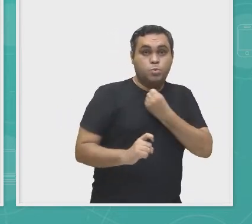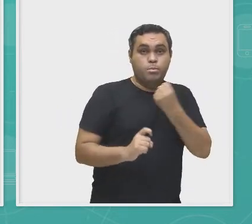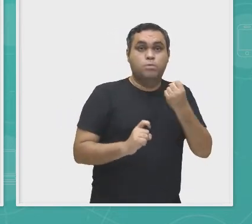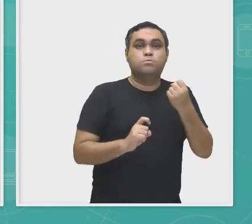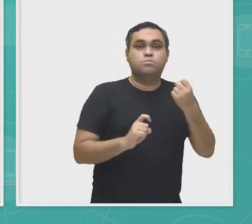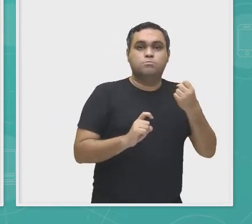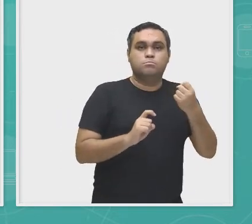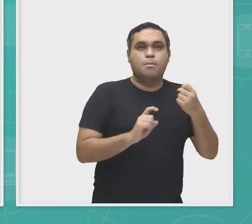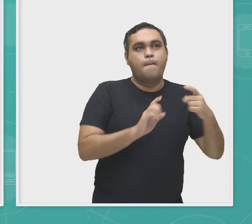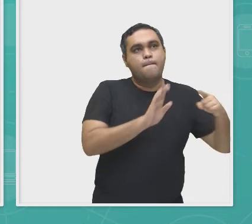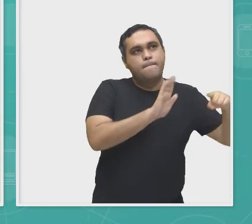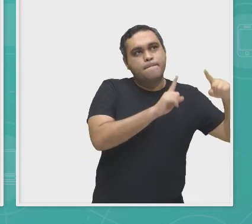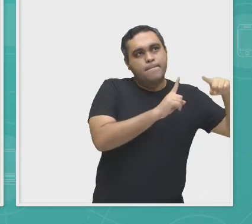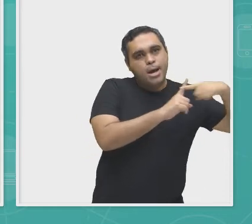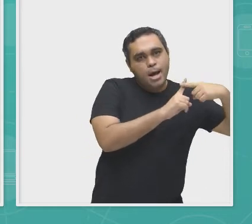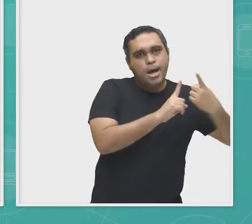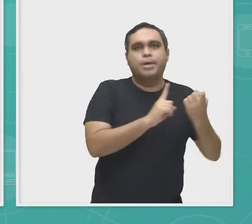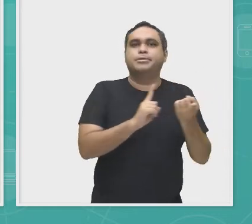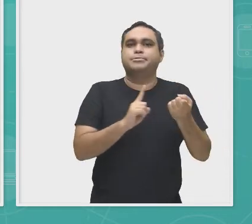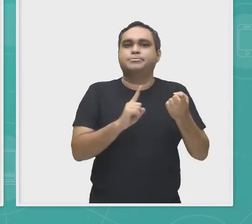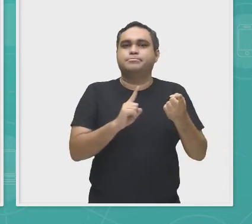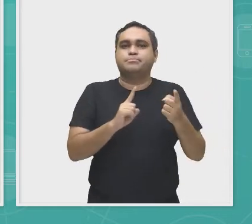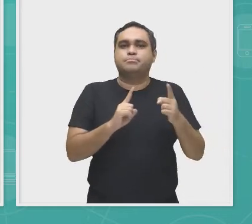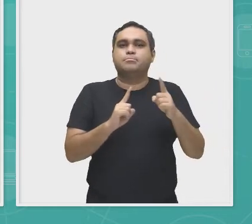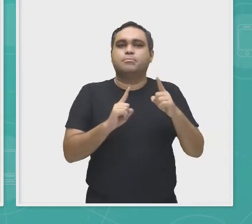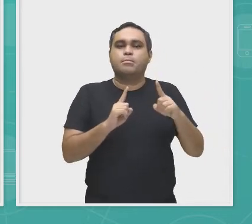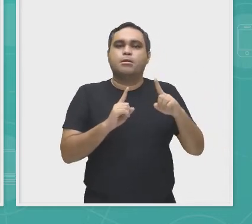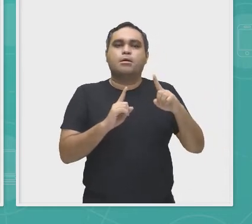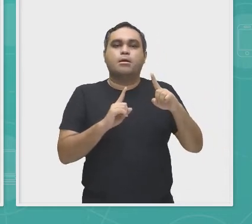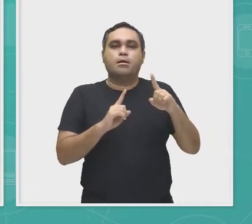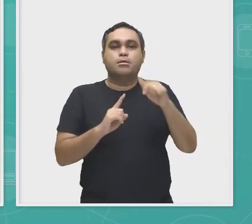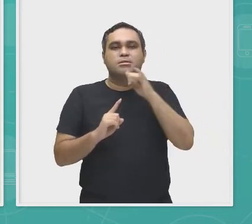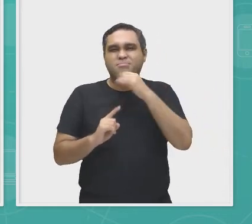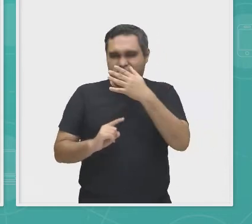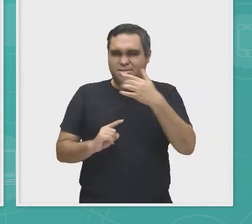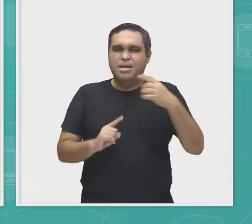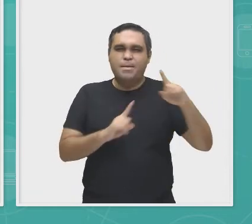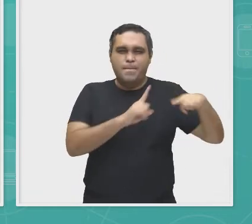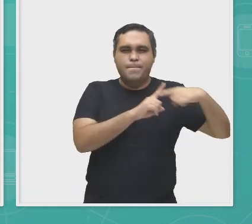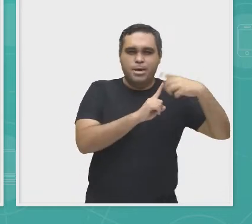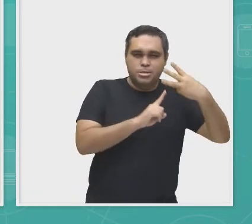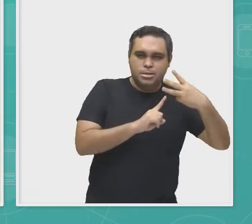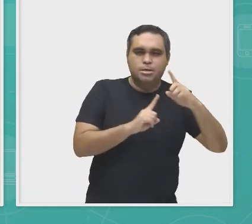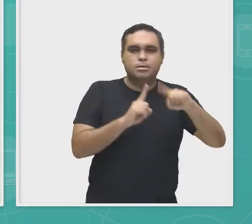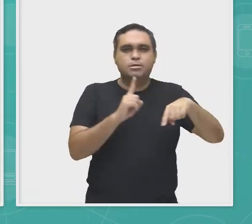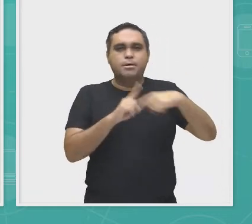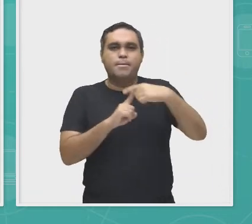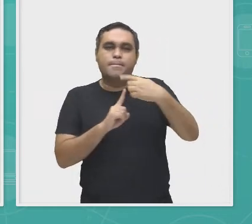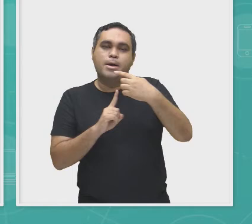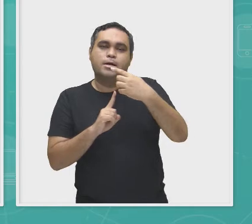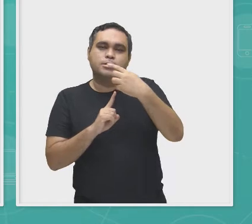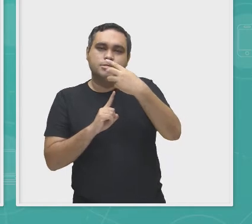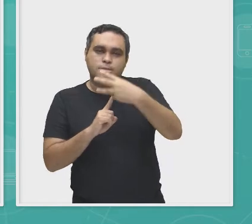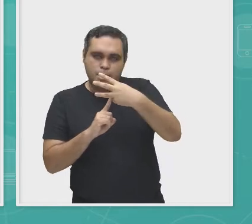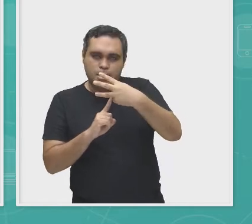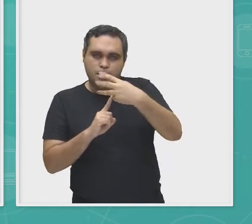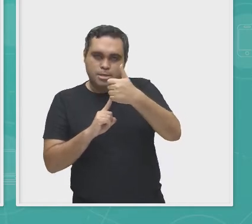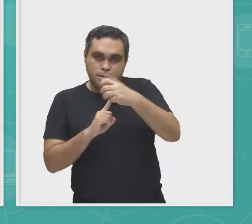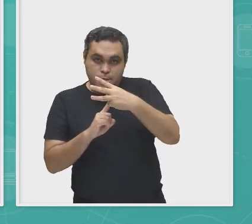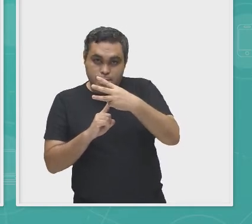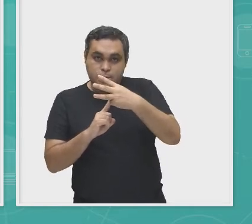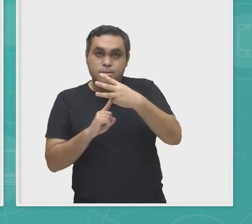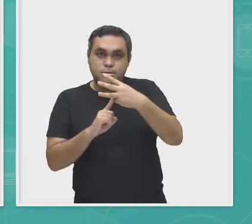exemplo, mais 3, mais 13. Isso daqui é igual a mais